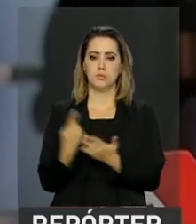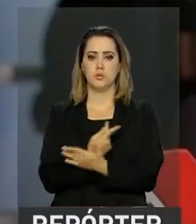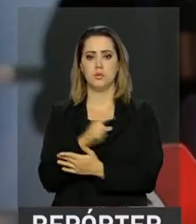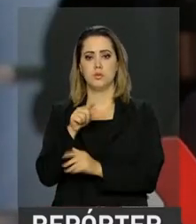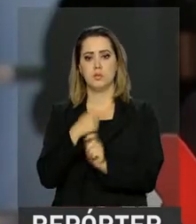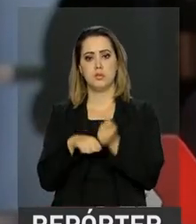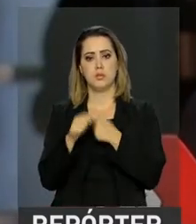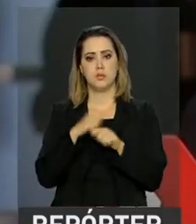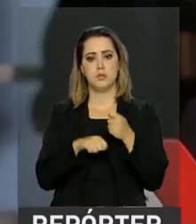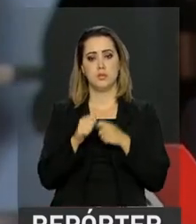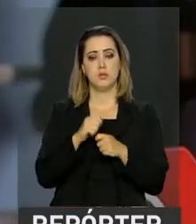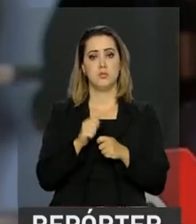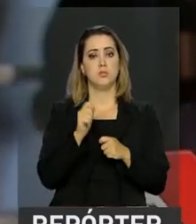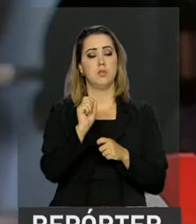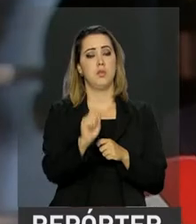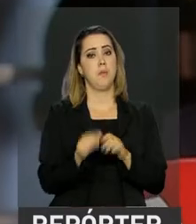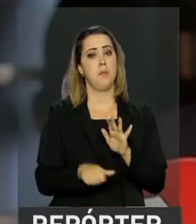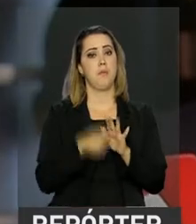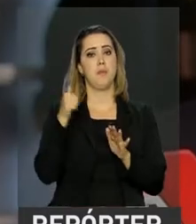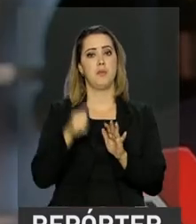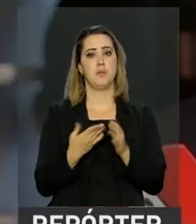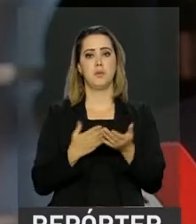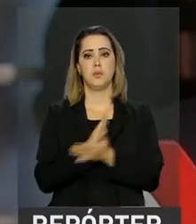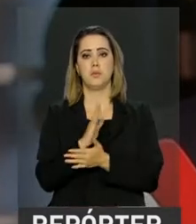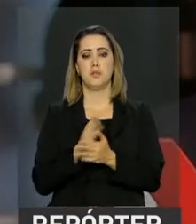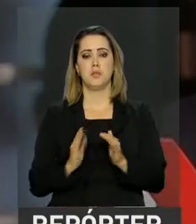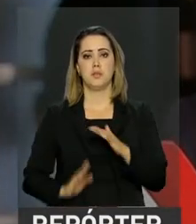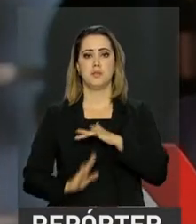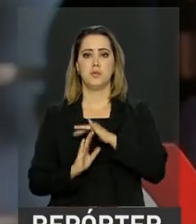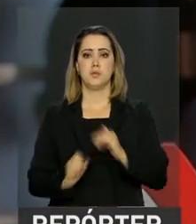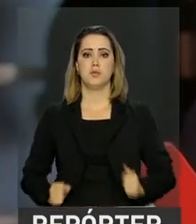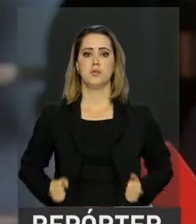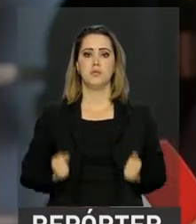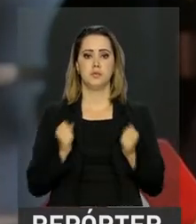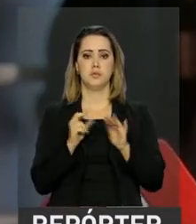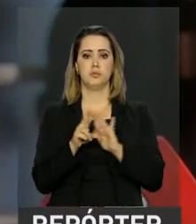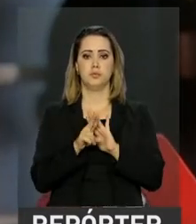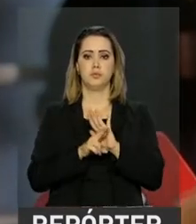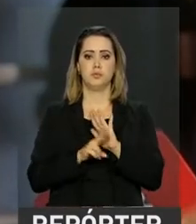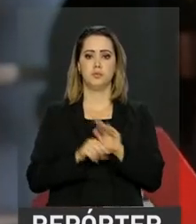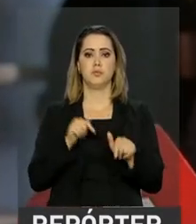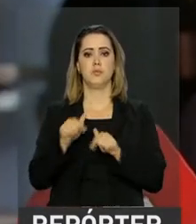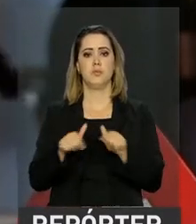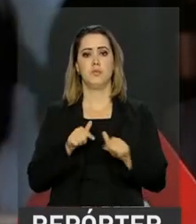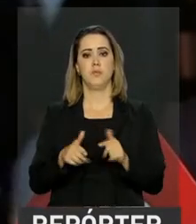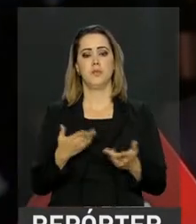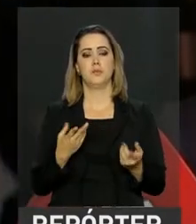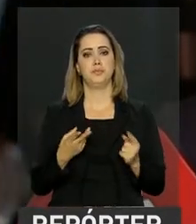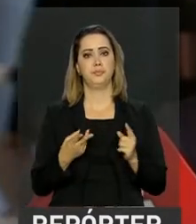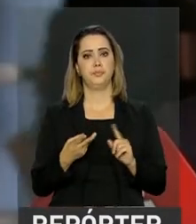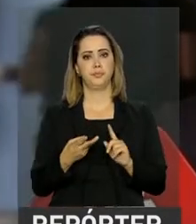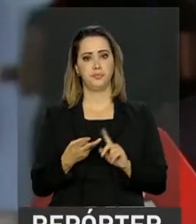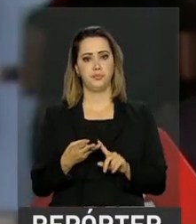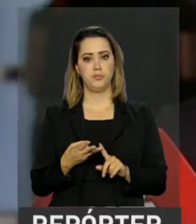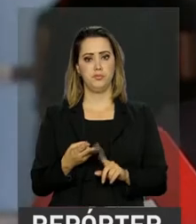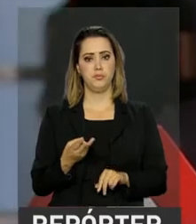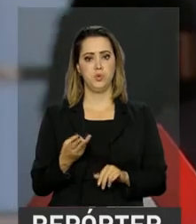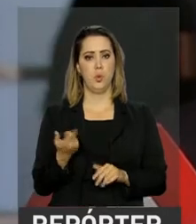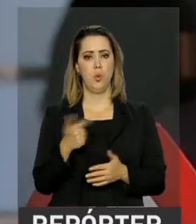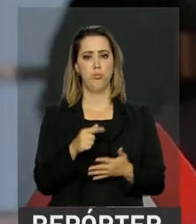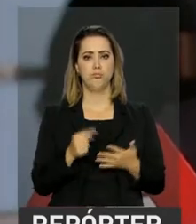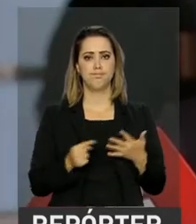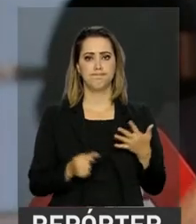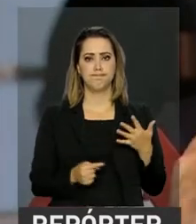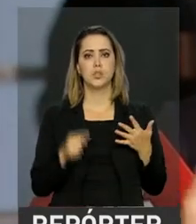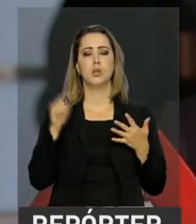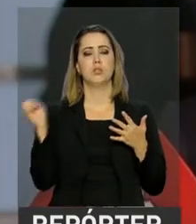economia brasileira, primeiro a aprovação do teto dos gastos, a reforma trabalhista e outras